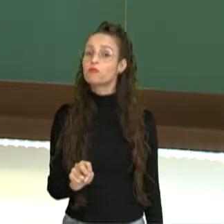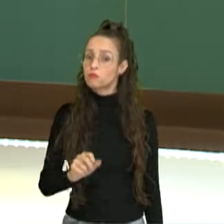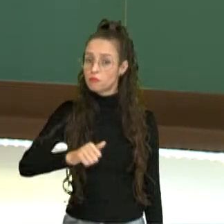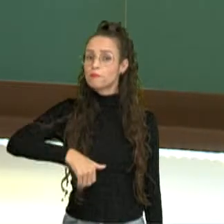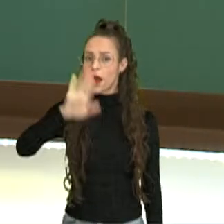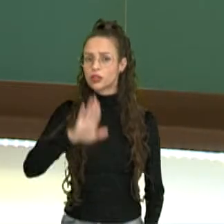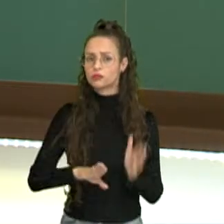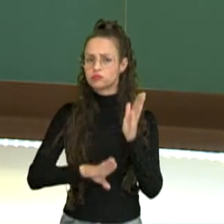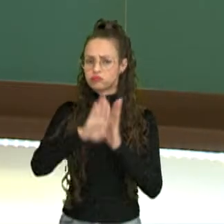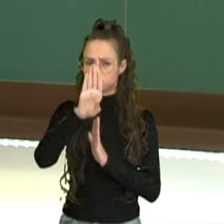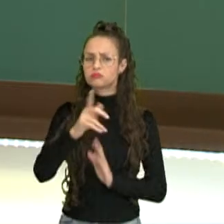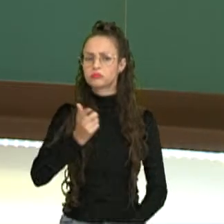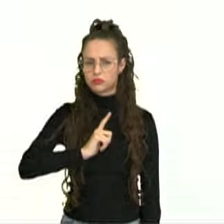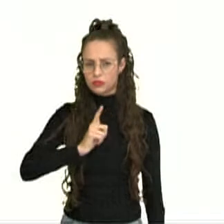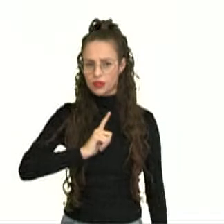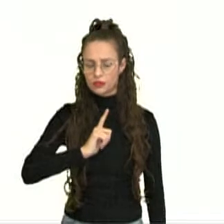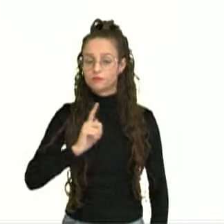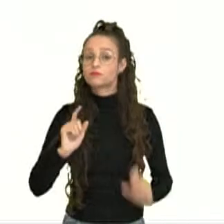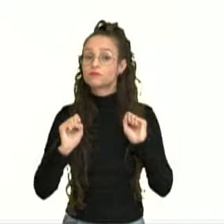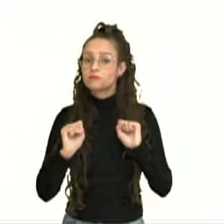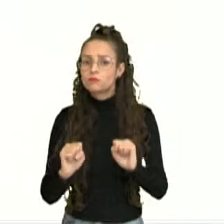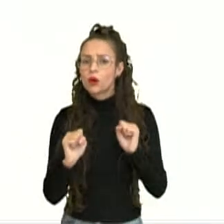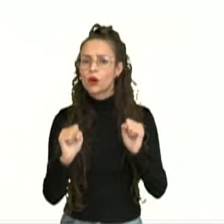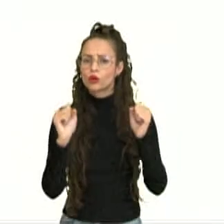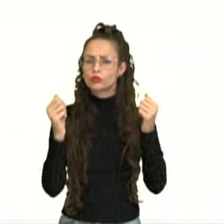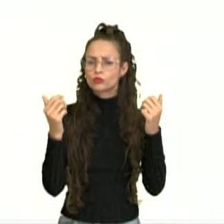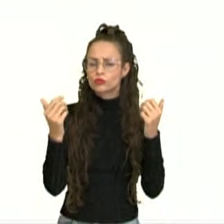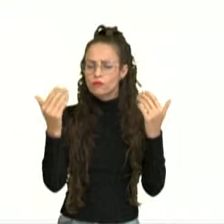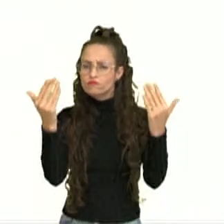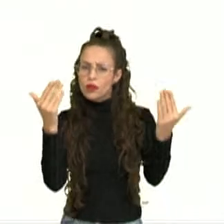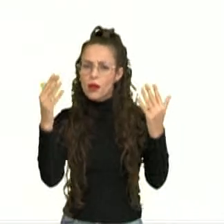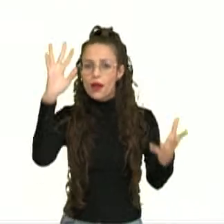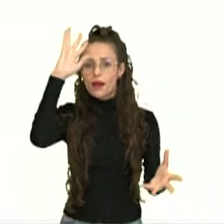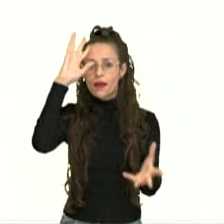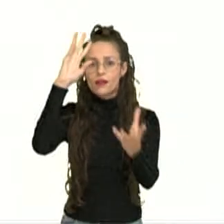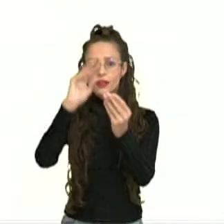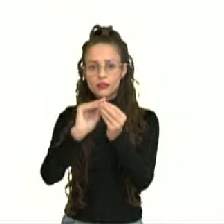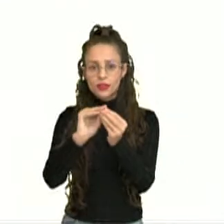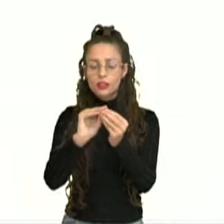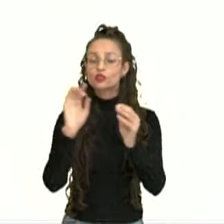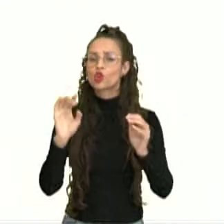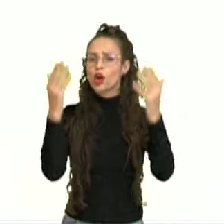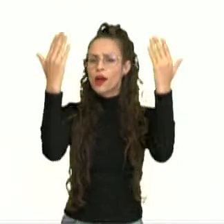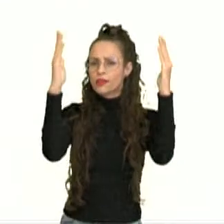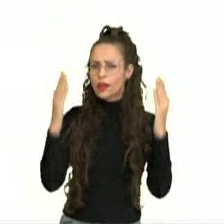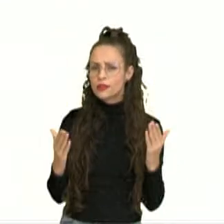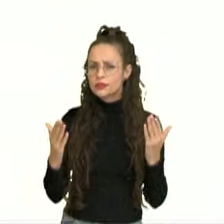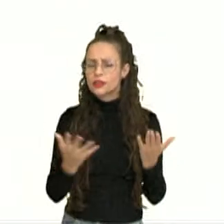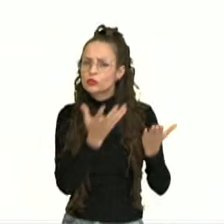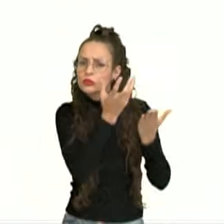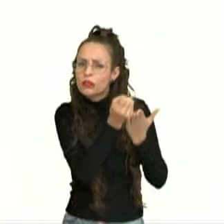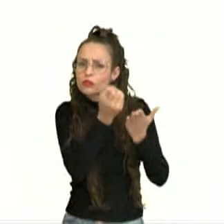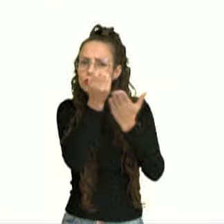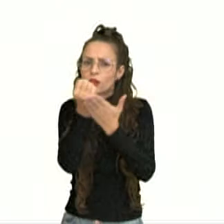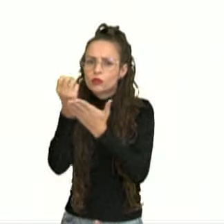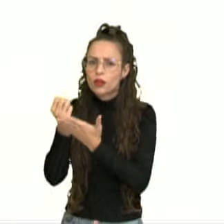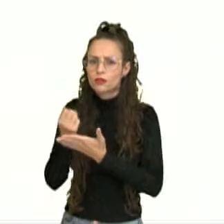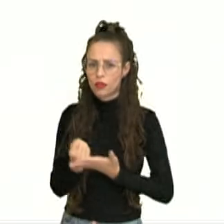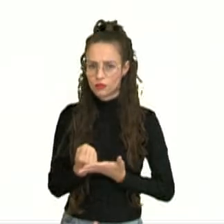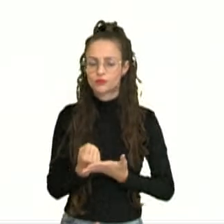mais elevado. Então eu posso fazer essa interpretação apenas analisando os dados do gráfico.